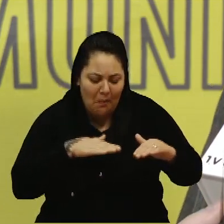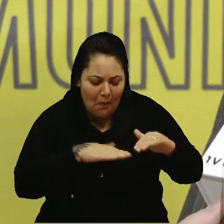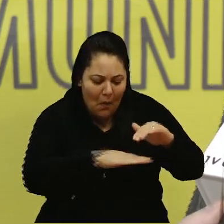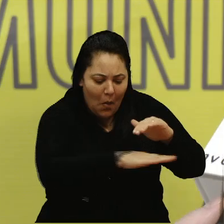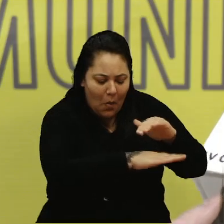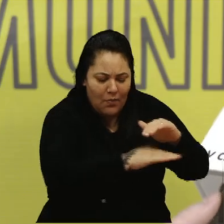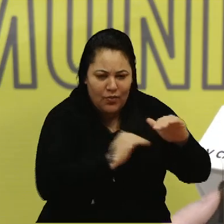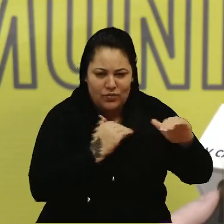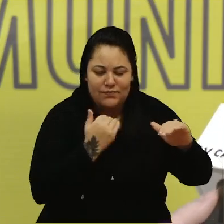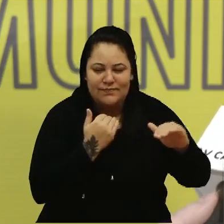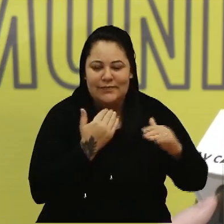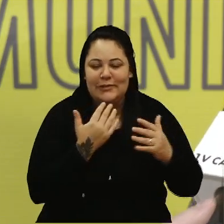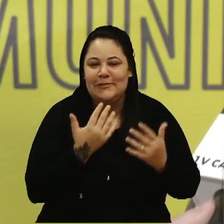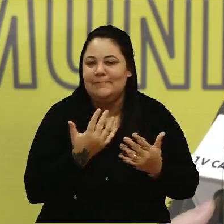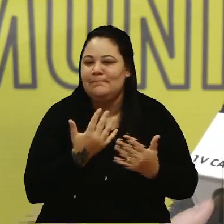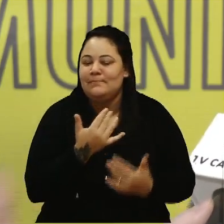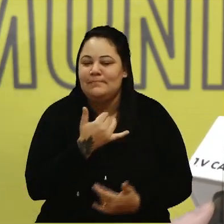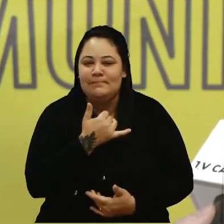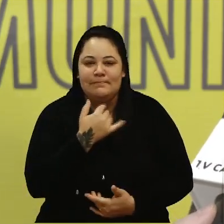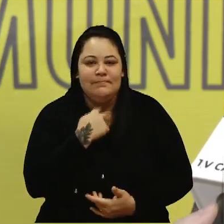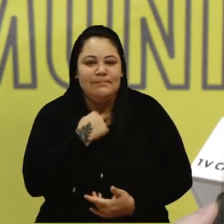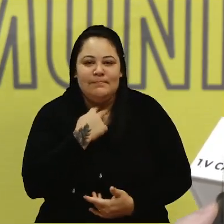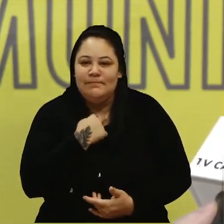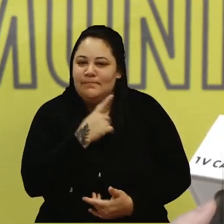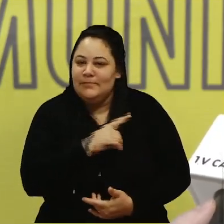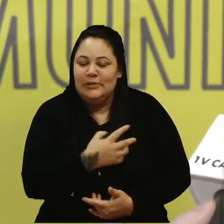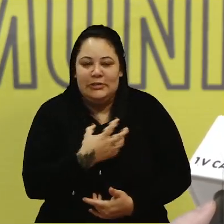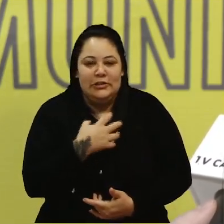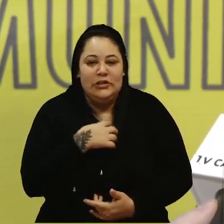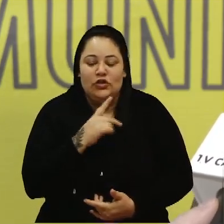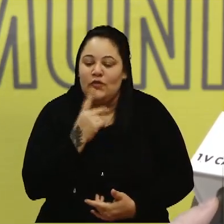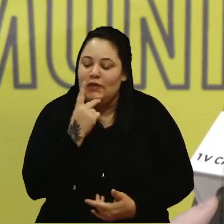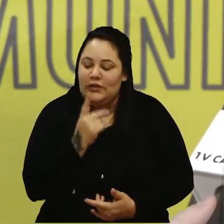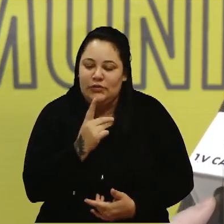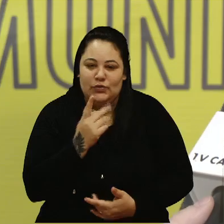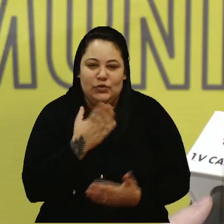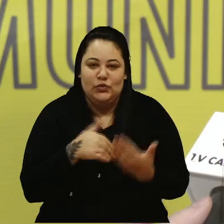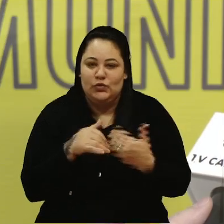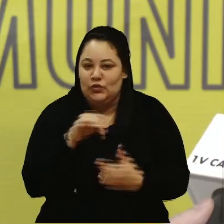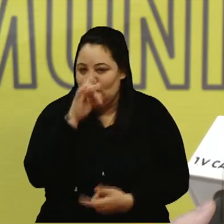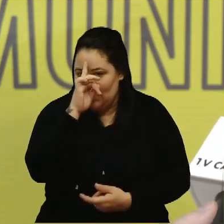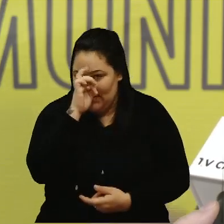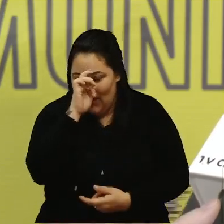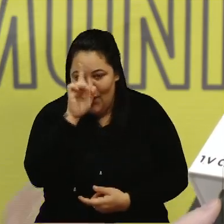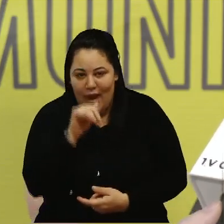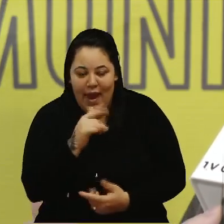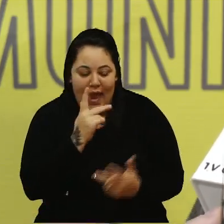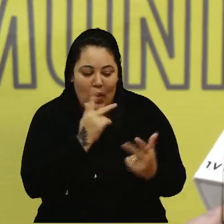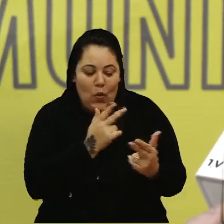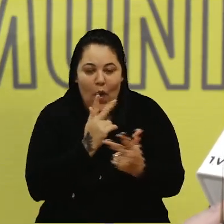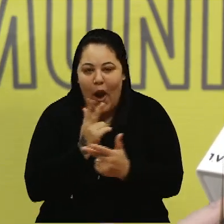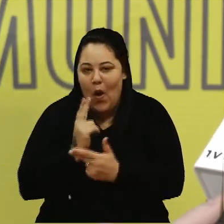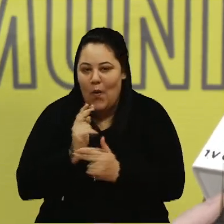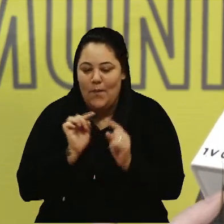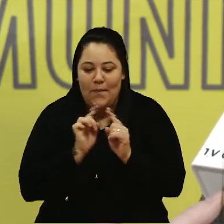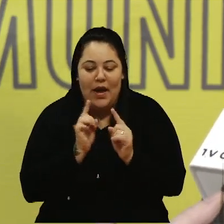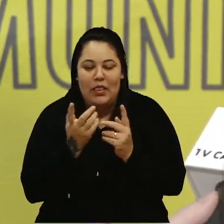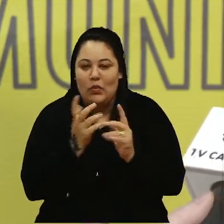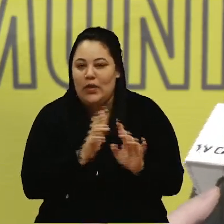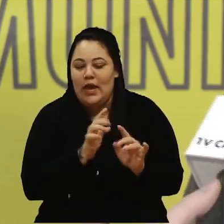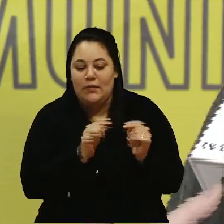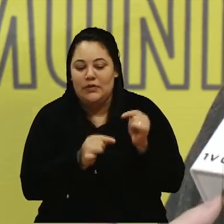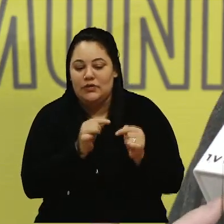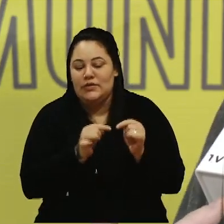assim. Então, nós não estamos generalizando, dizendo que em todos os hospitais é isso, mas estamos querendo trazer uma discussão, mais do que o projeto de lei, que